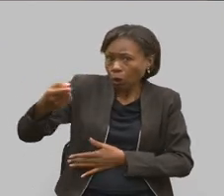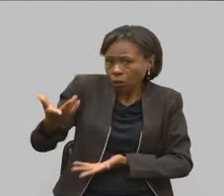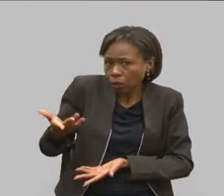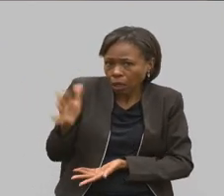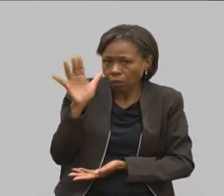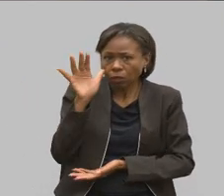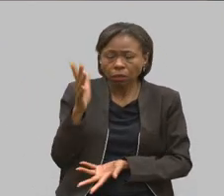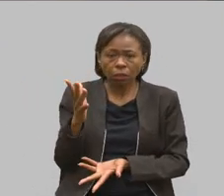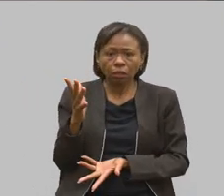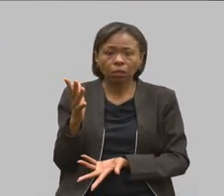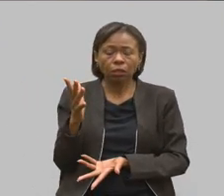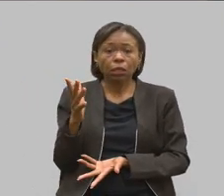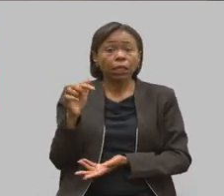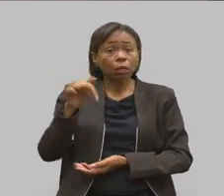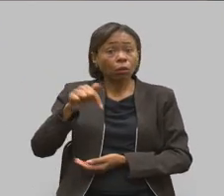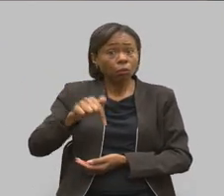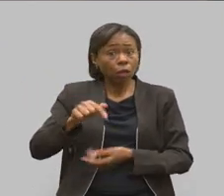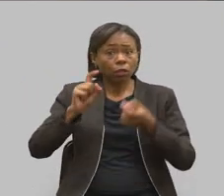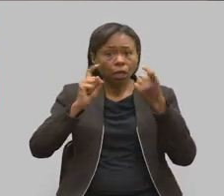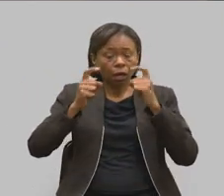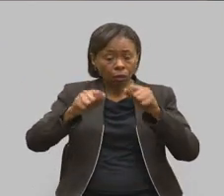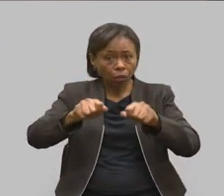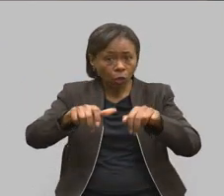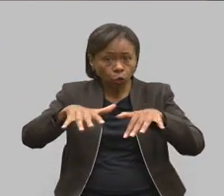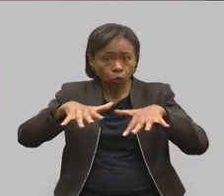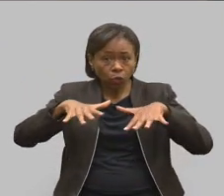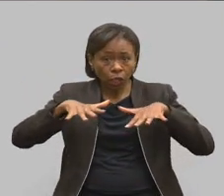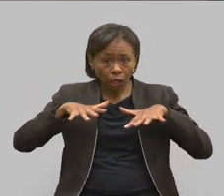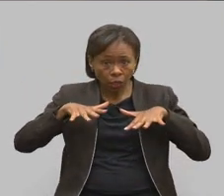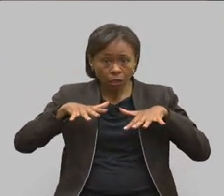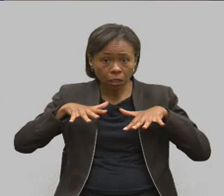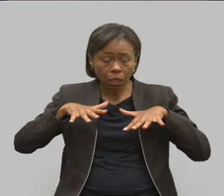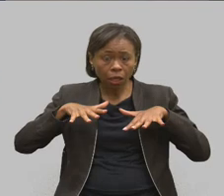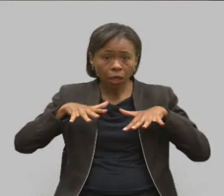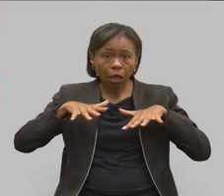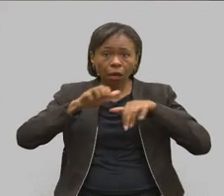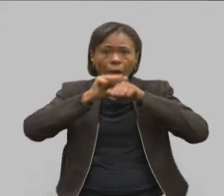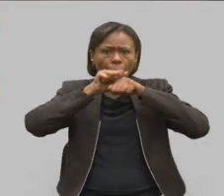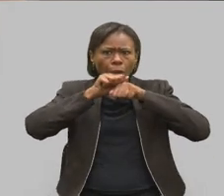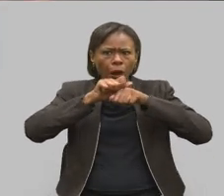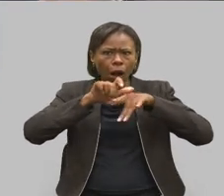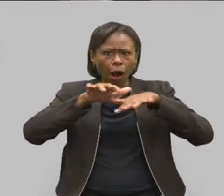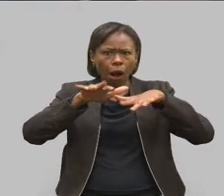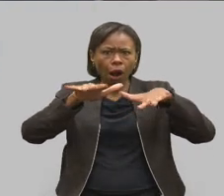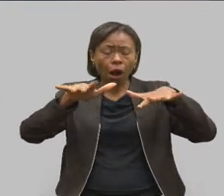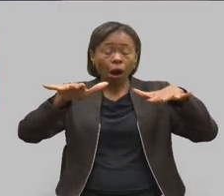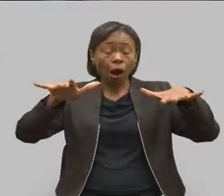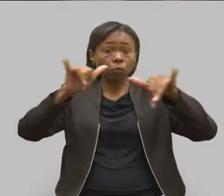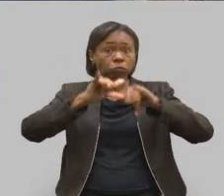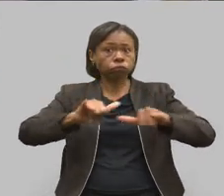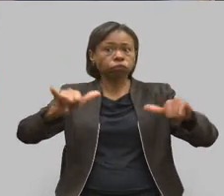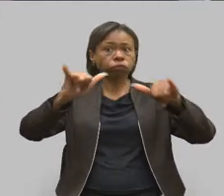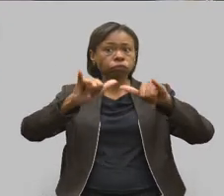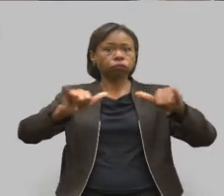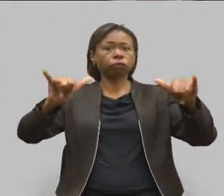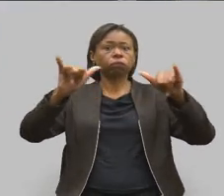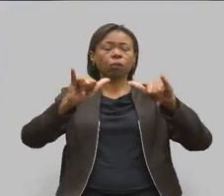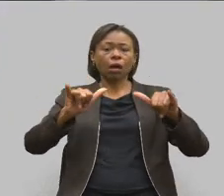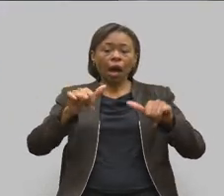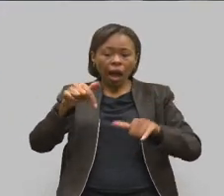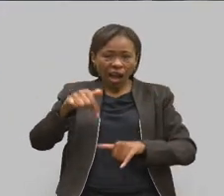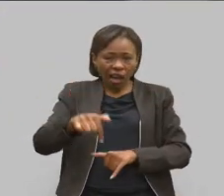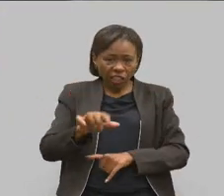alcance desta audiência pública ela é um alcance muito maior que não para aqui